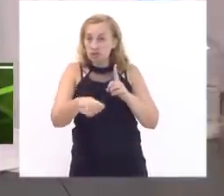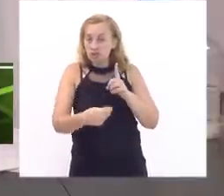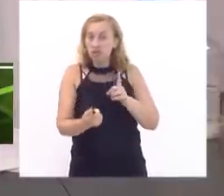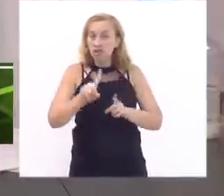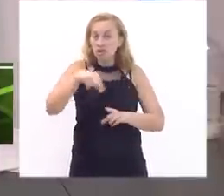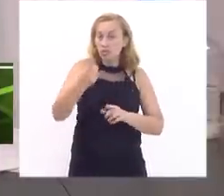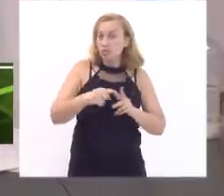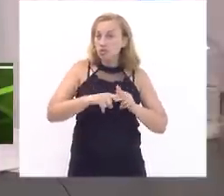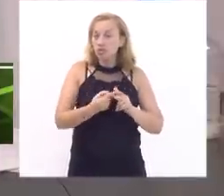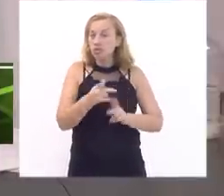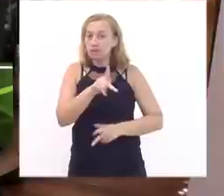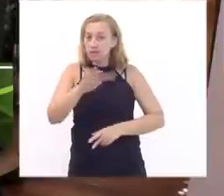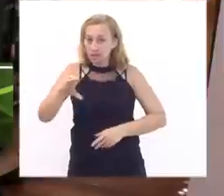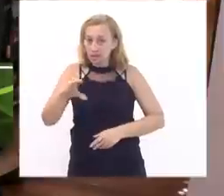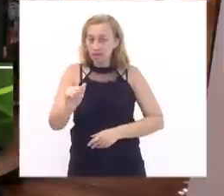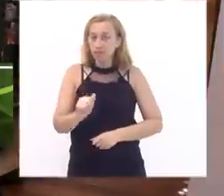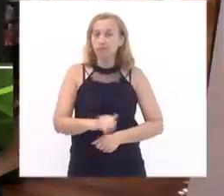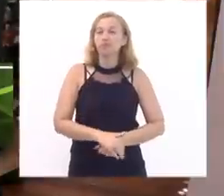com o IPCA.